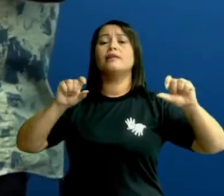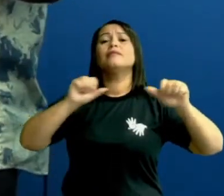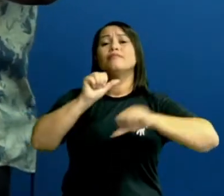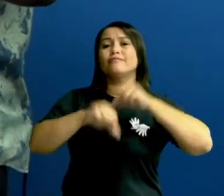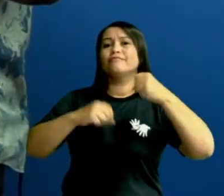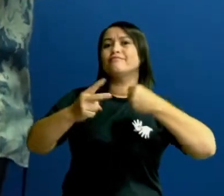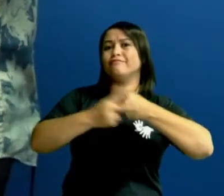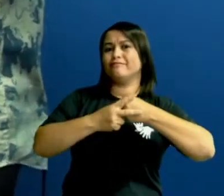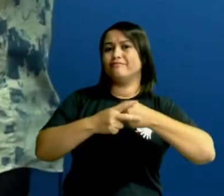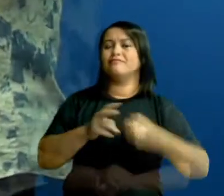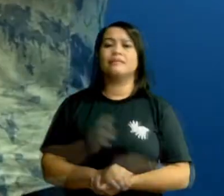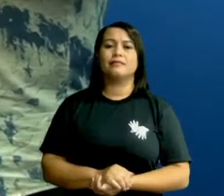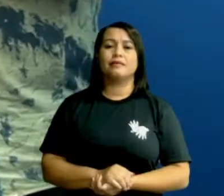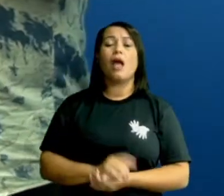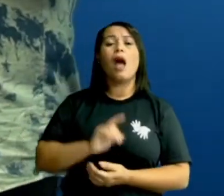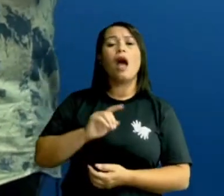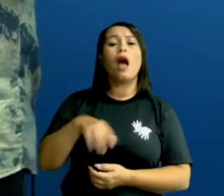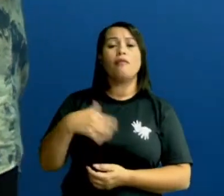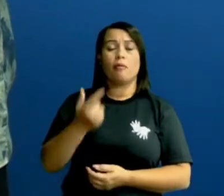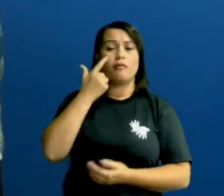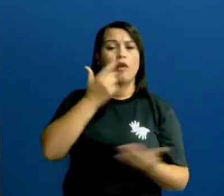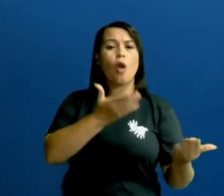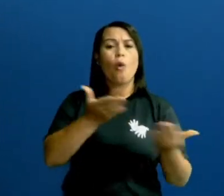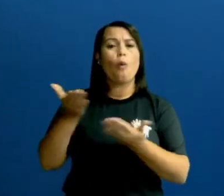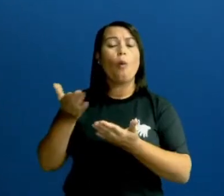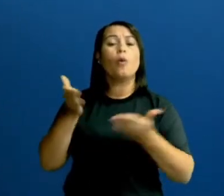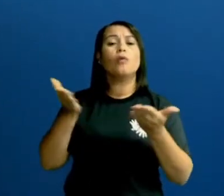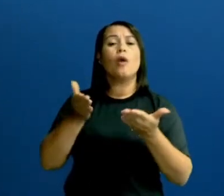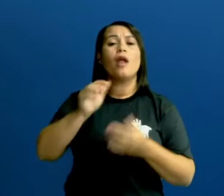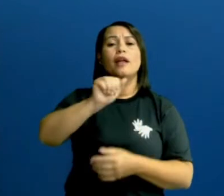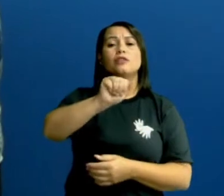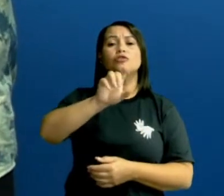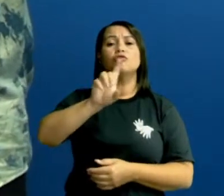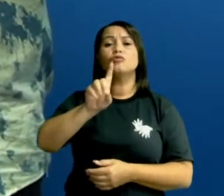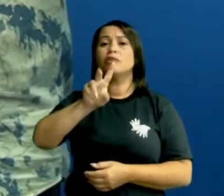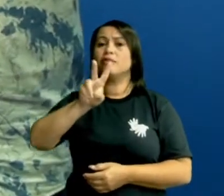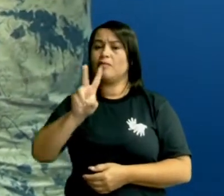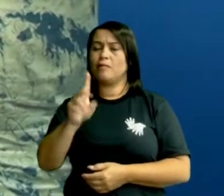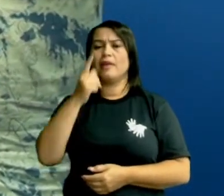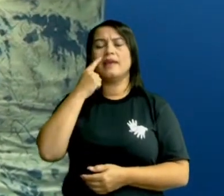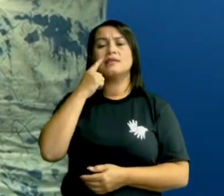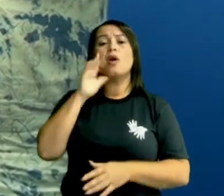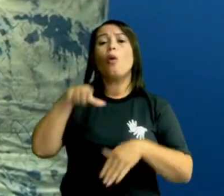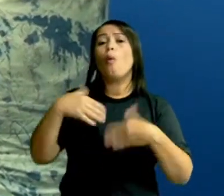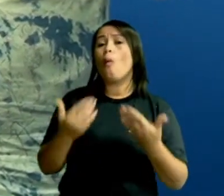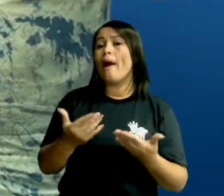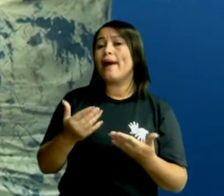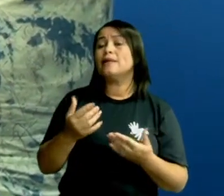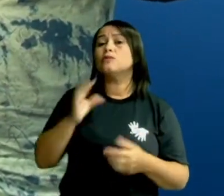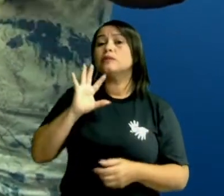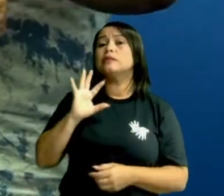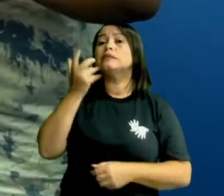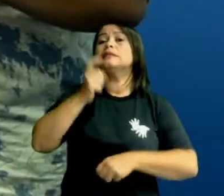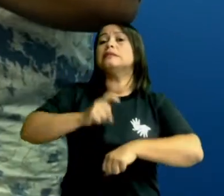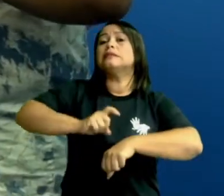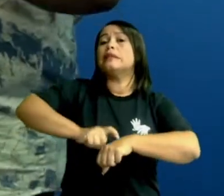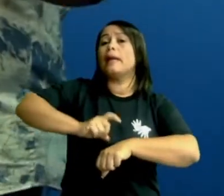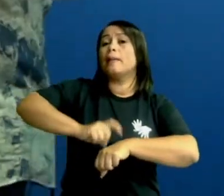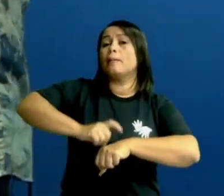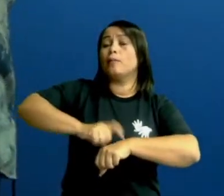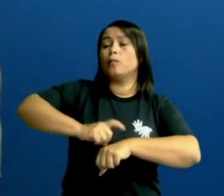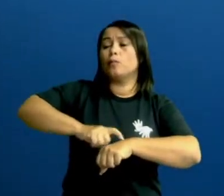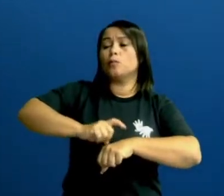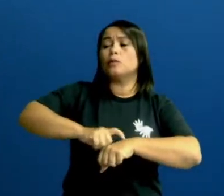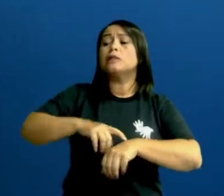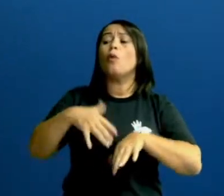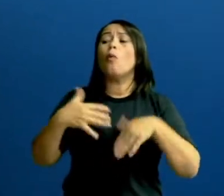verbo. Próximo adjunto adverbial que nós vamos estudar são os adjuntos adverbiais de tempo, tá?